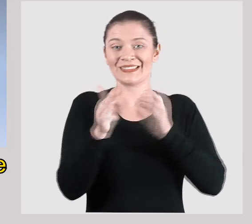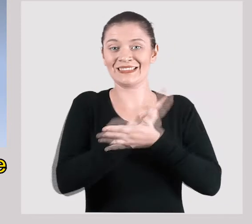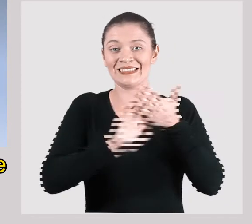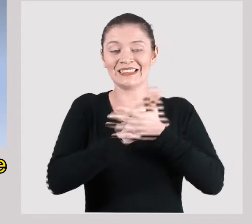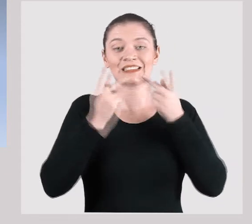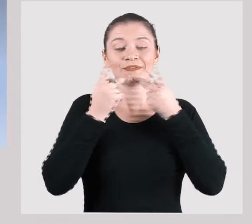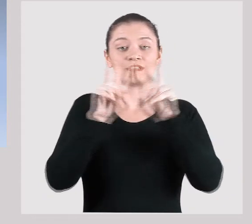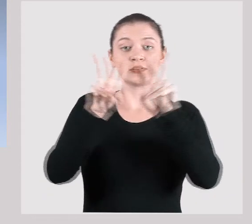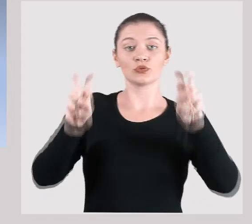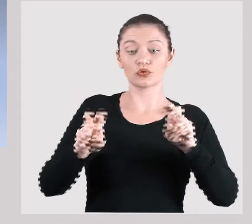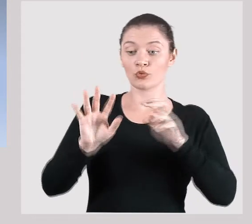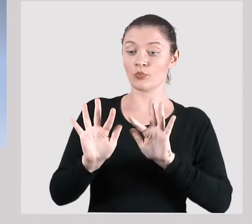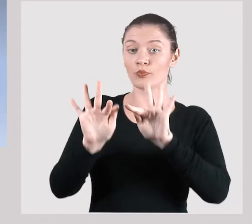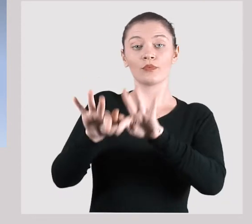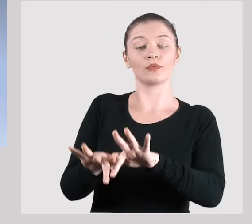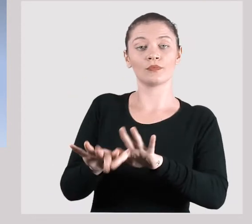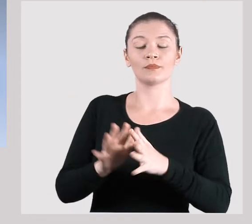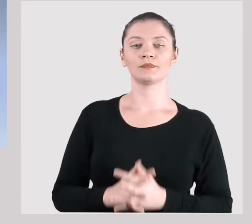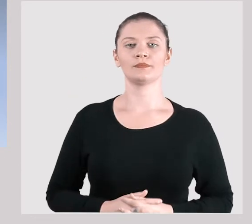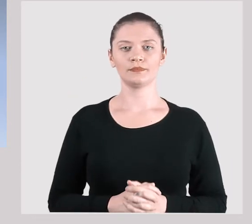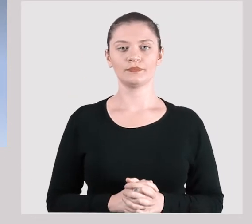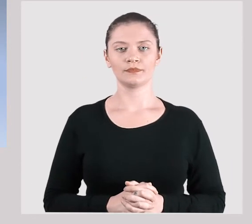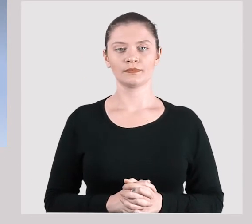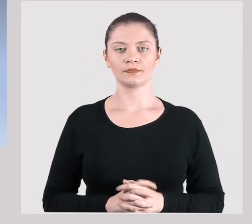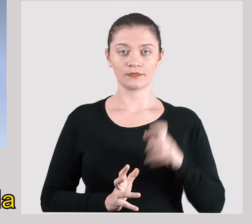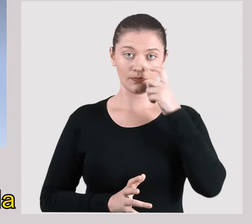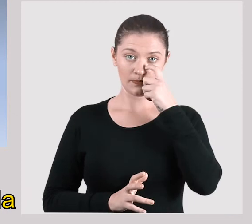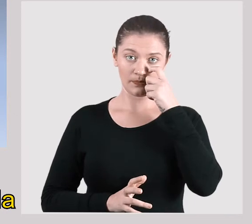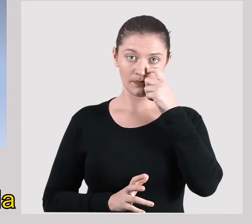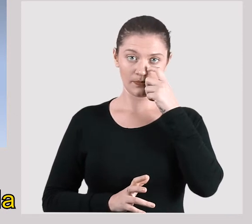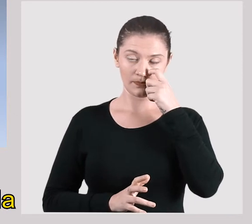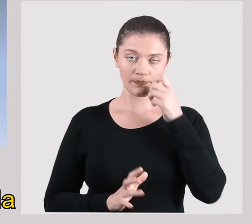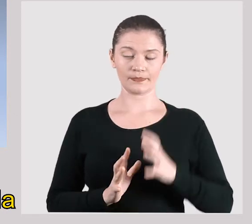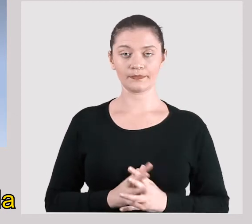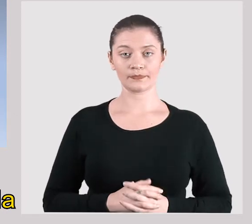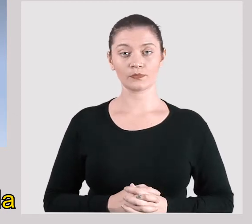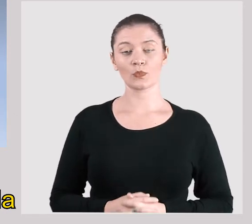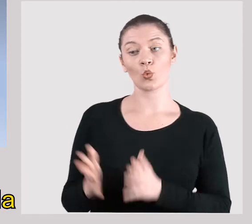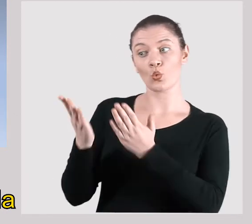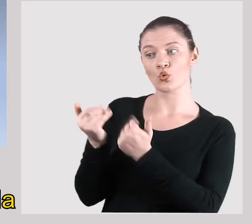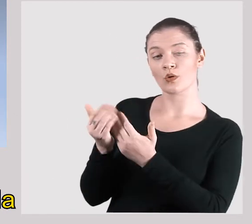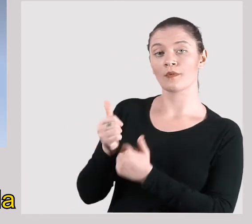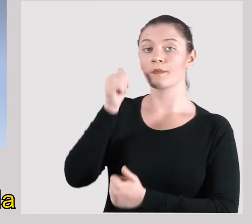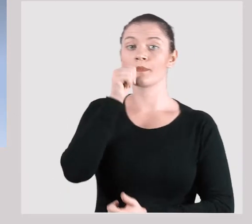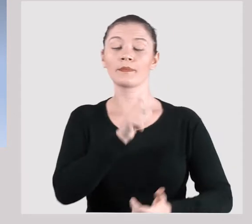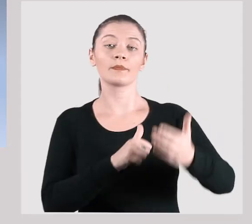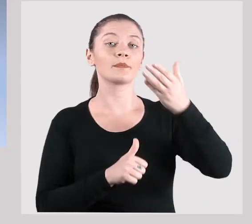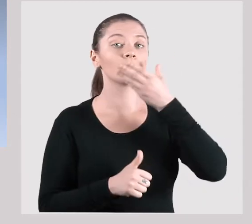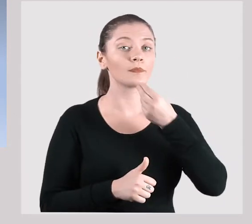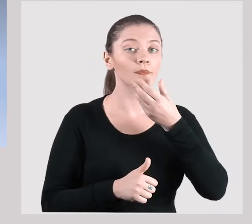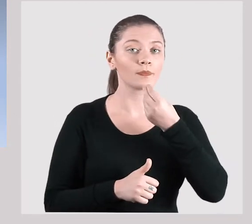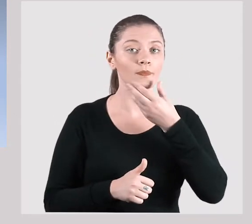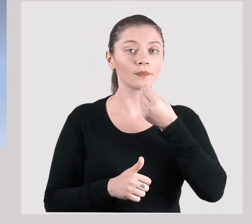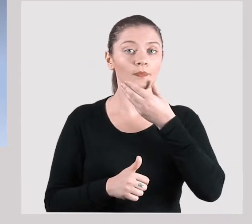aí o que acontece, né? Aquela jovem, o menino e a menina, vai entrar em menopausa aguda, o menino